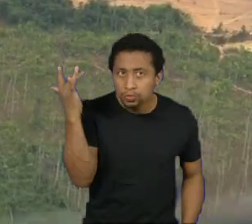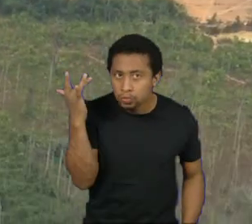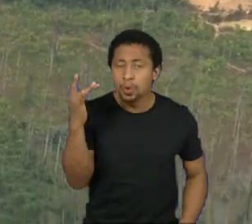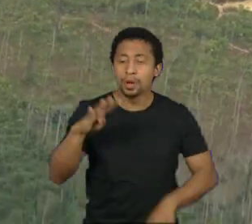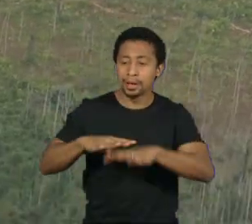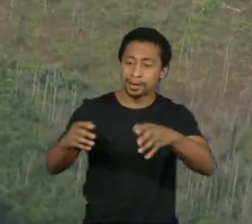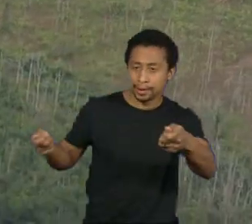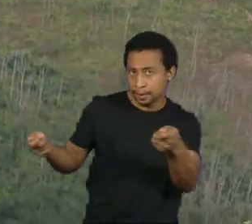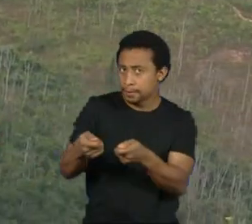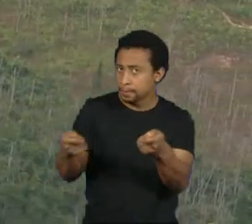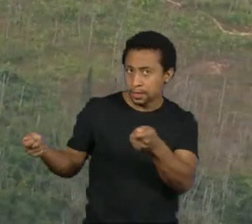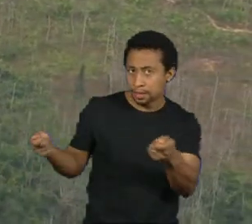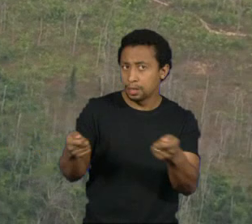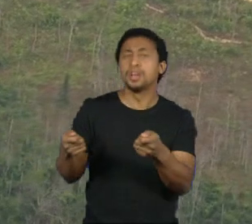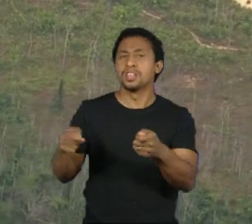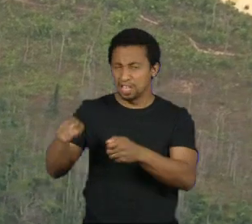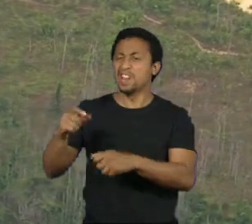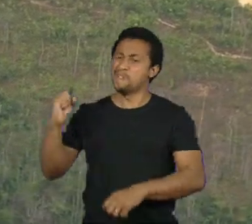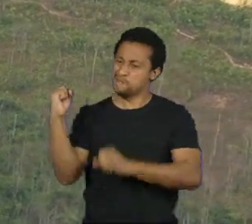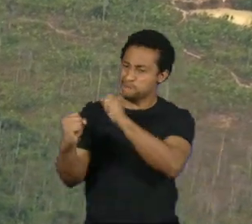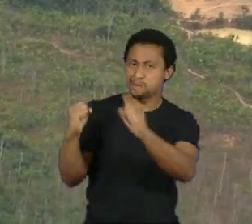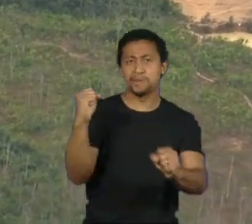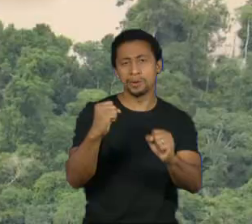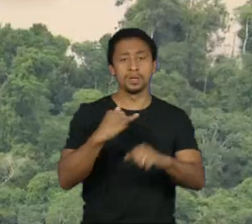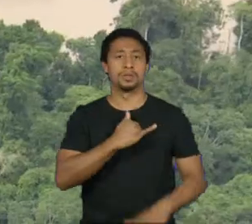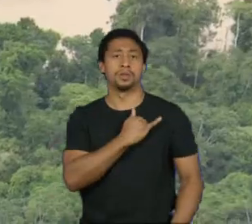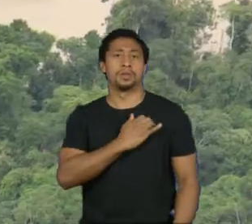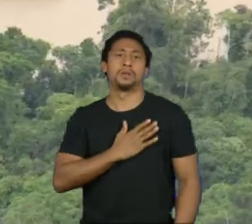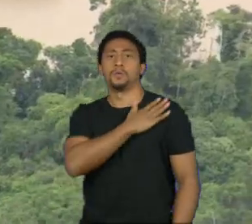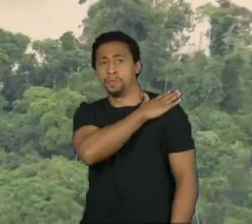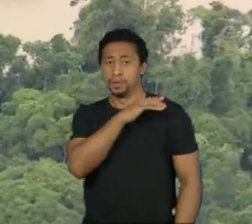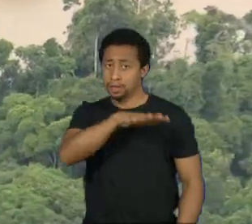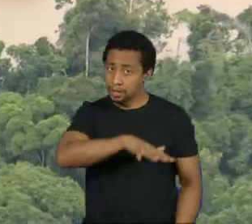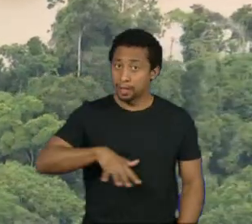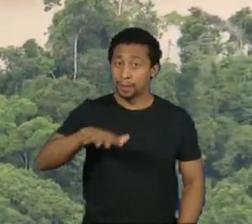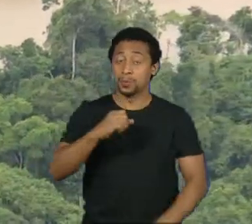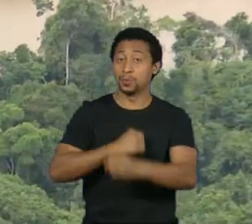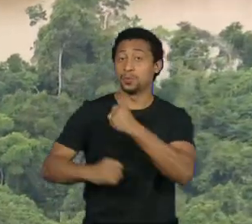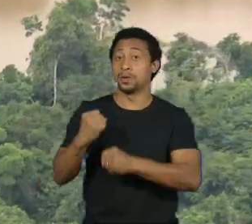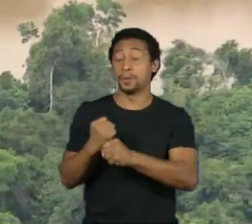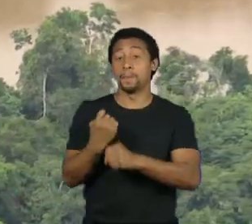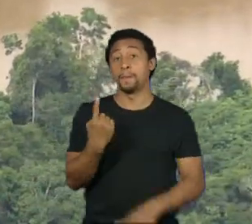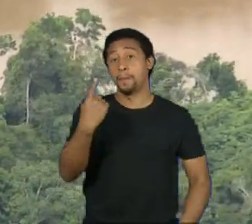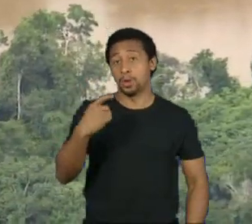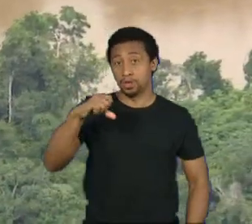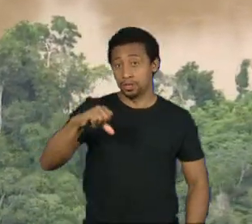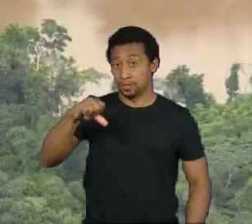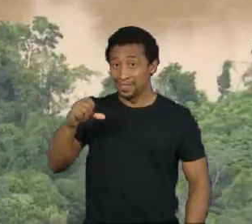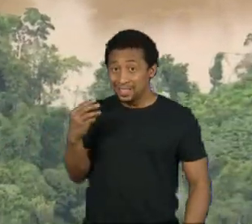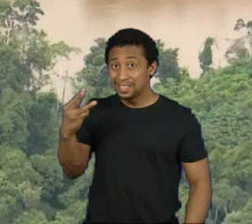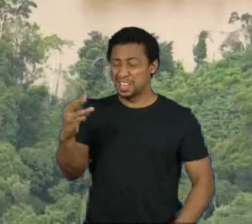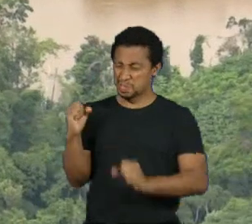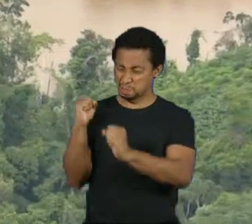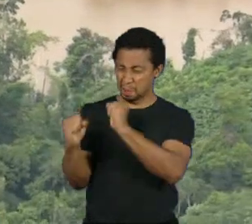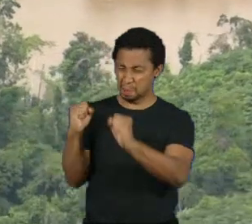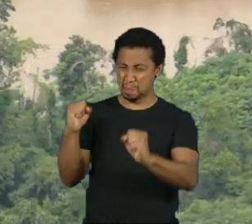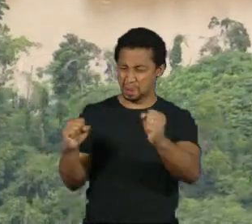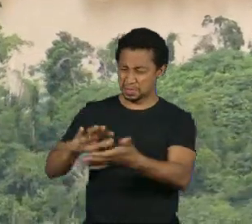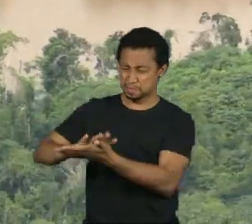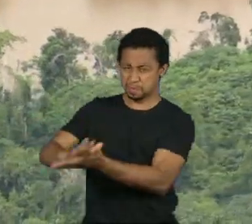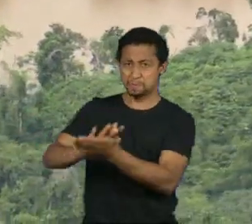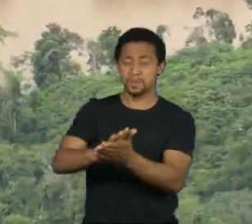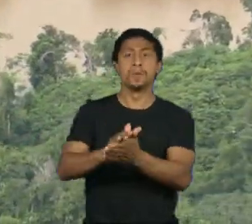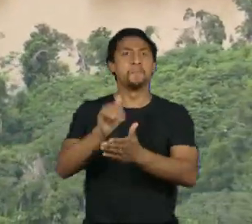por ter participado do massacre Yanomami de Hashimu. Em 1993, eles mataram indígenas,